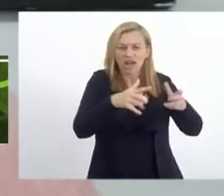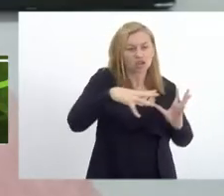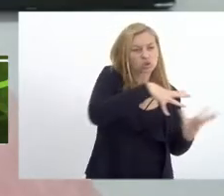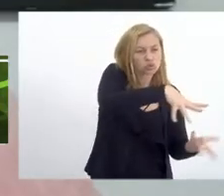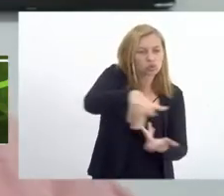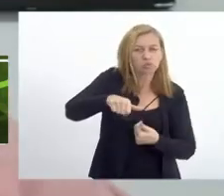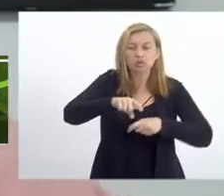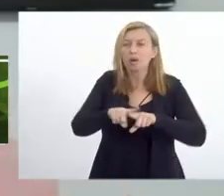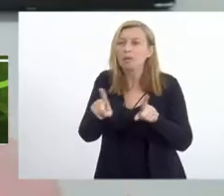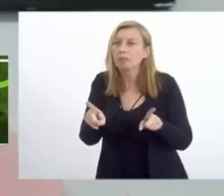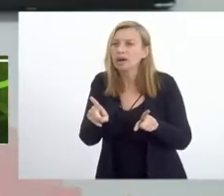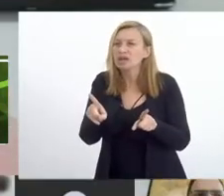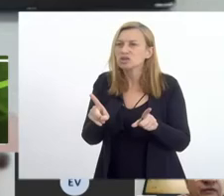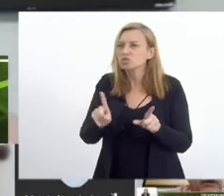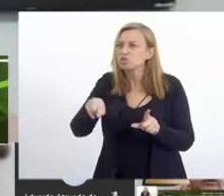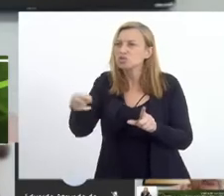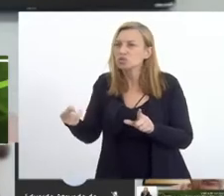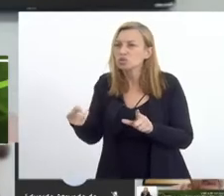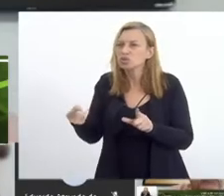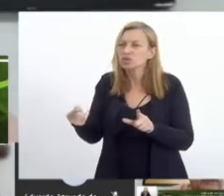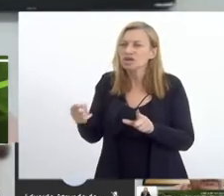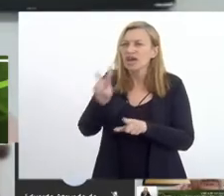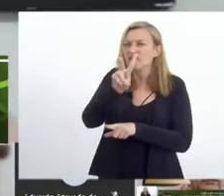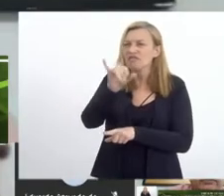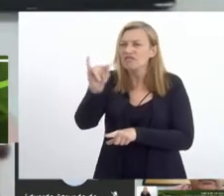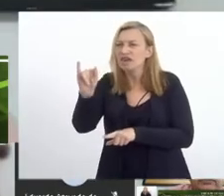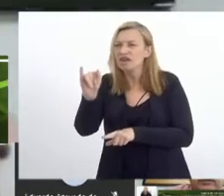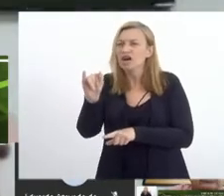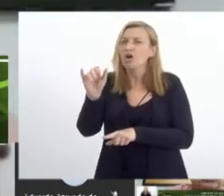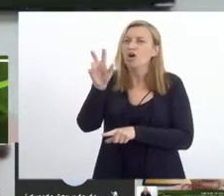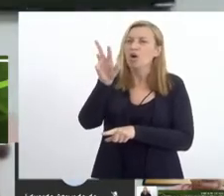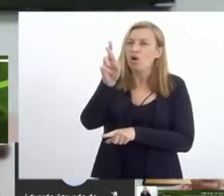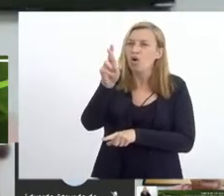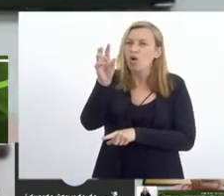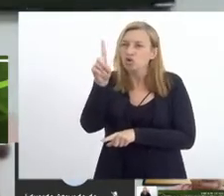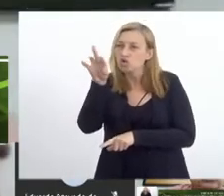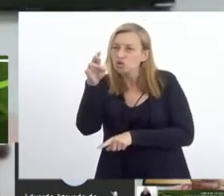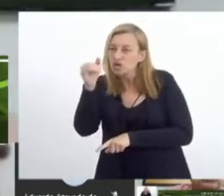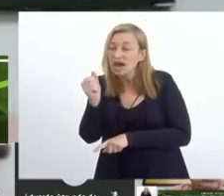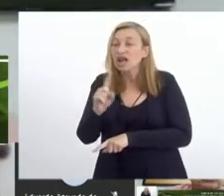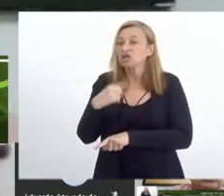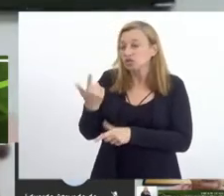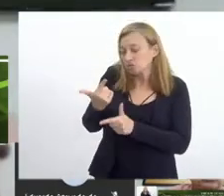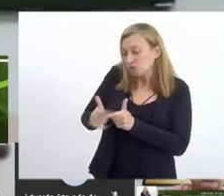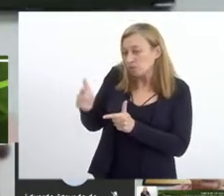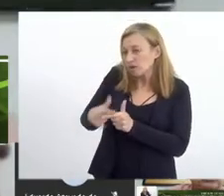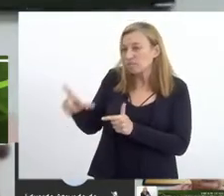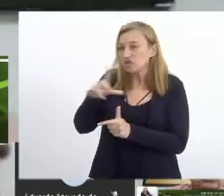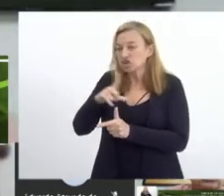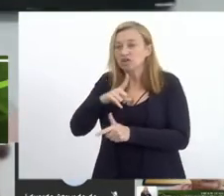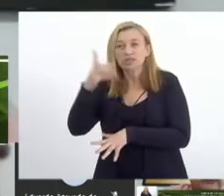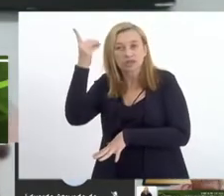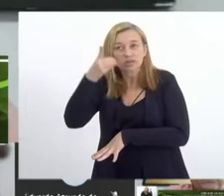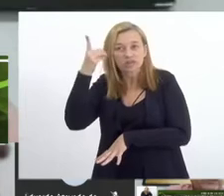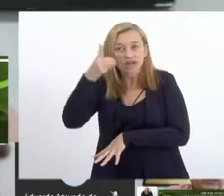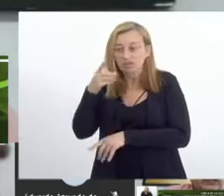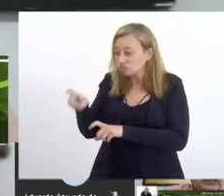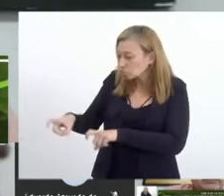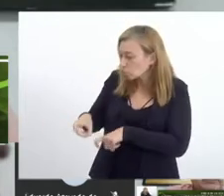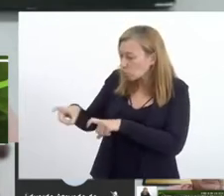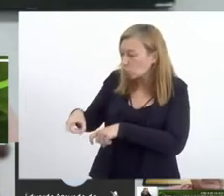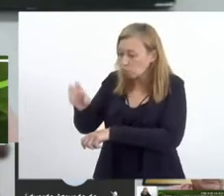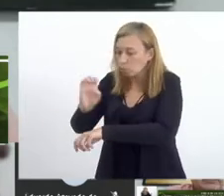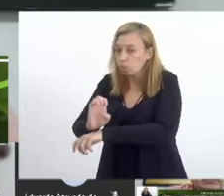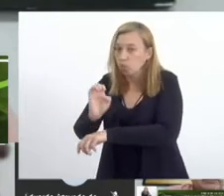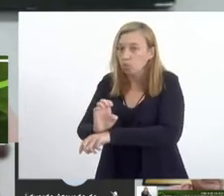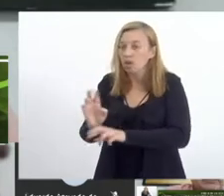mas o restante é todo feito via rodoviária. E nós temos problemas, deputados, no interior do estado, em